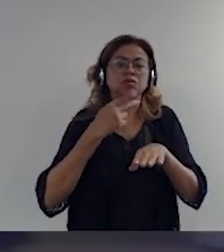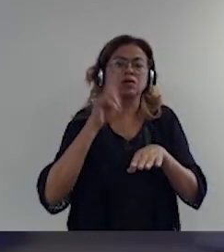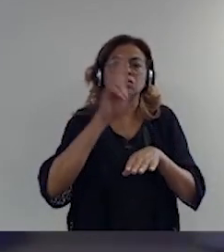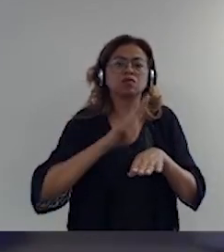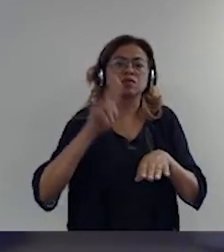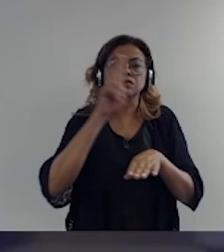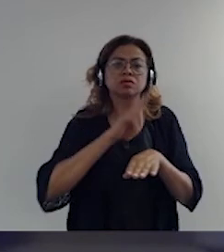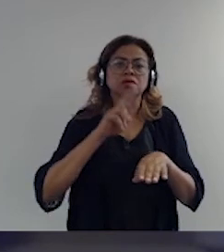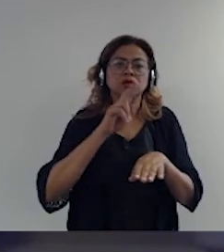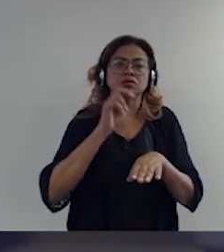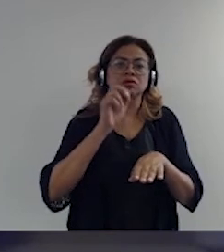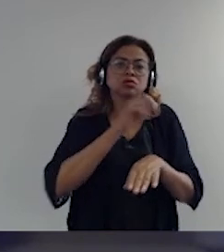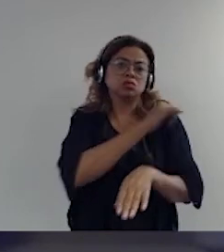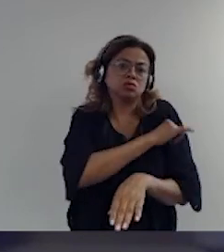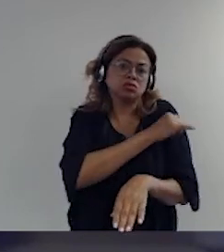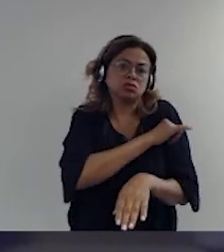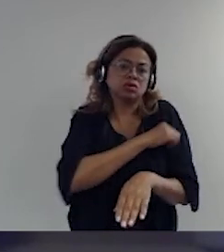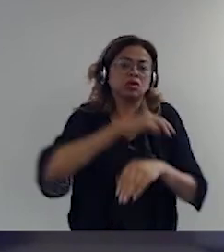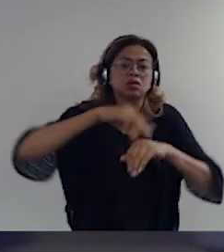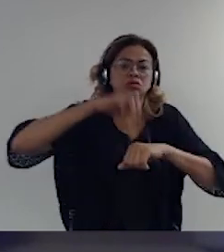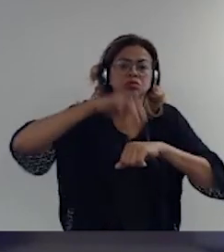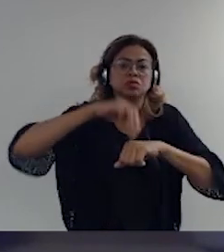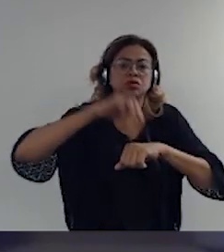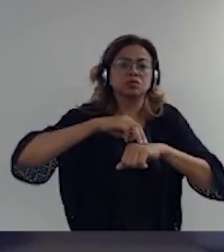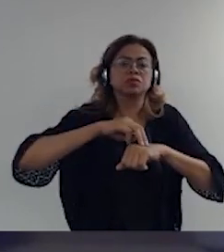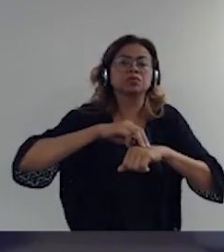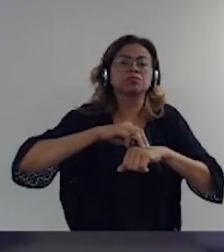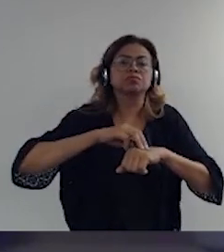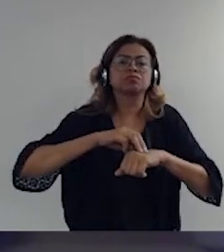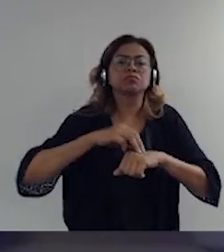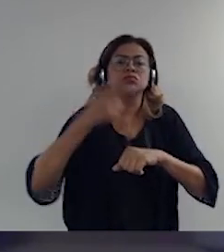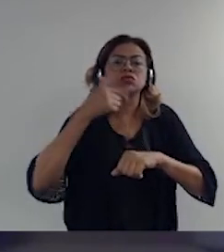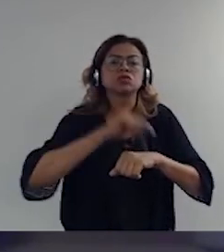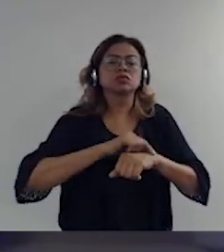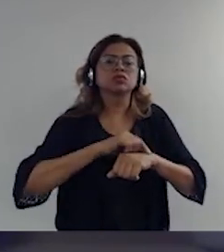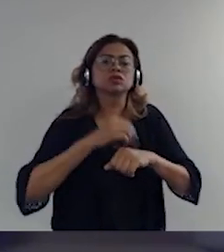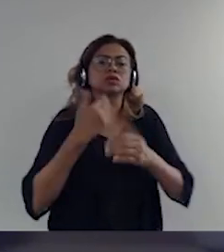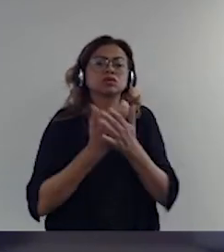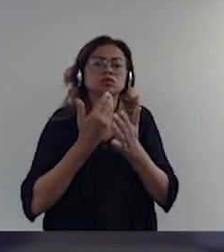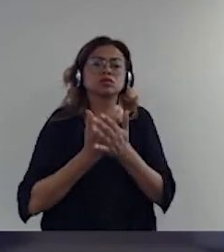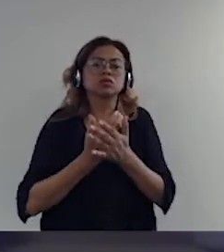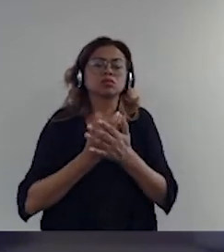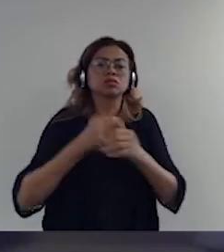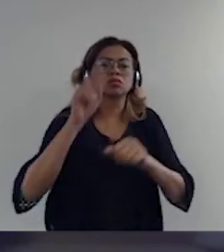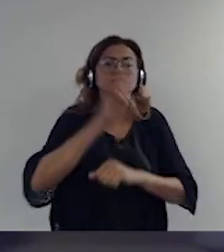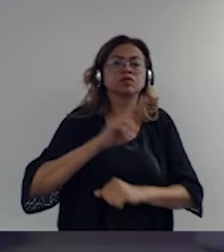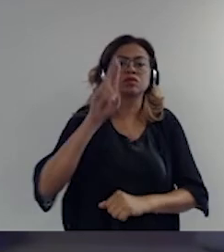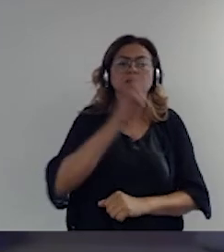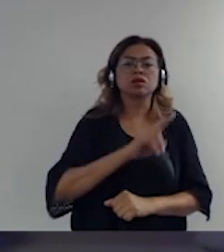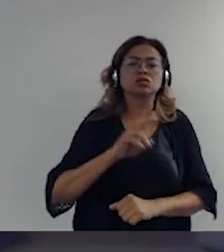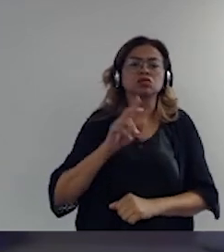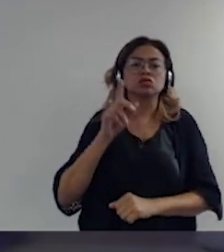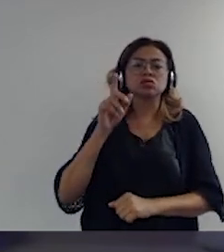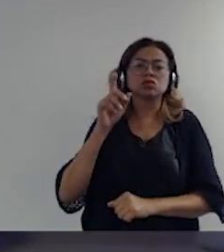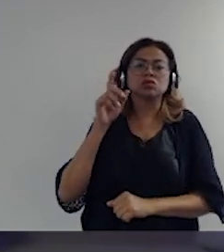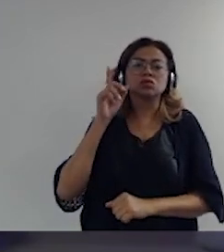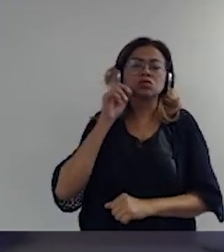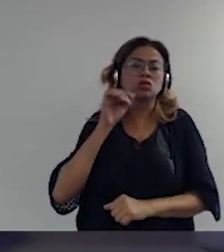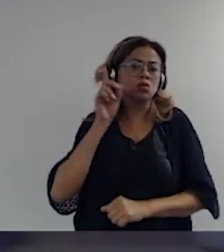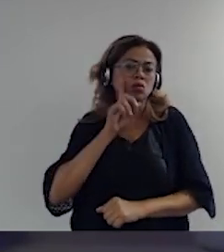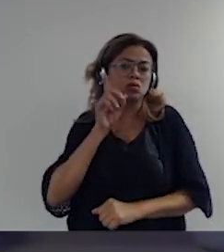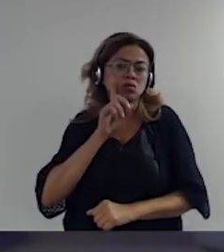mestre em Direito pela Universidade Columbia, em Nova York, autor de artigos sobre temas de